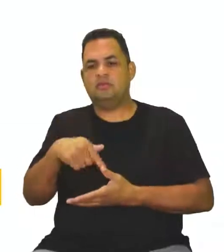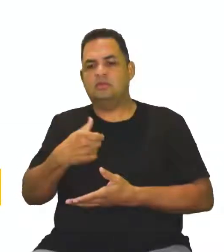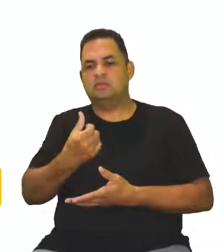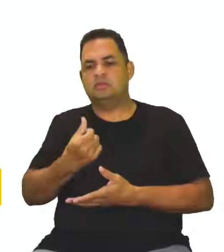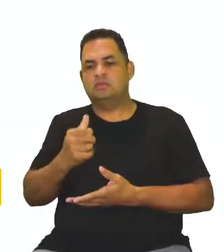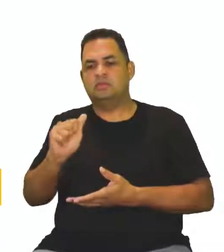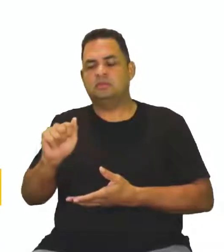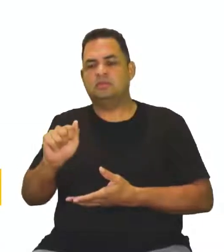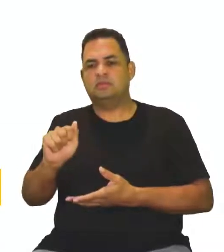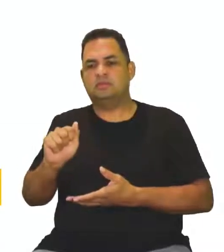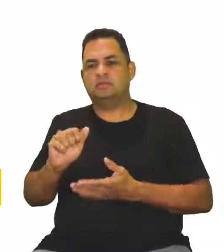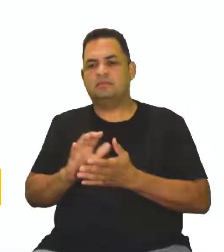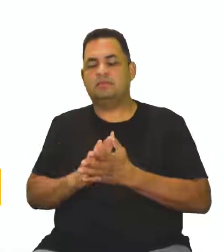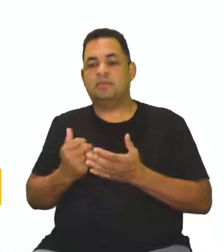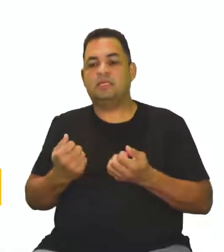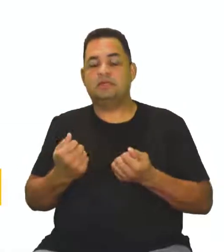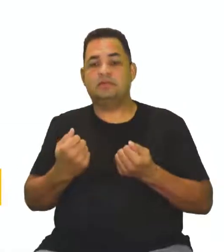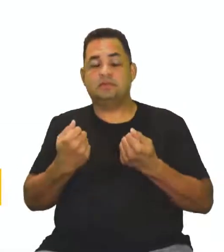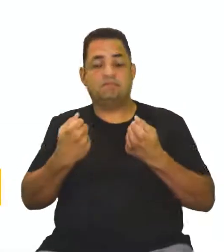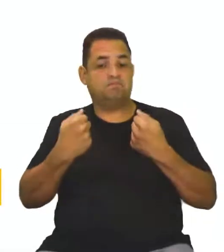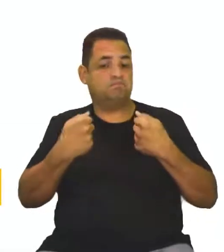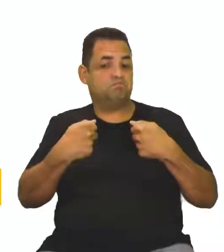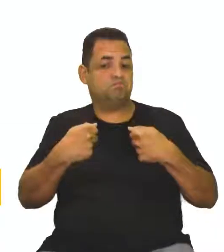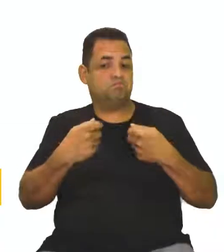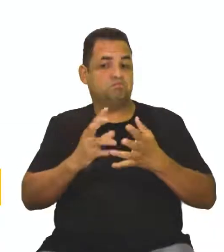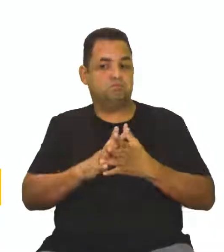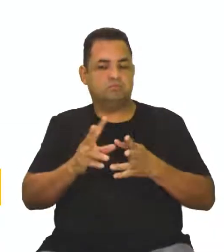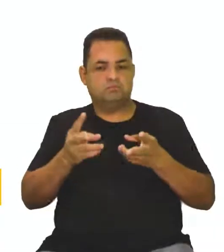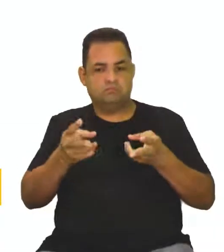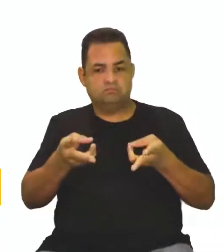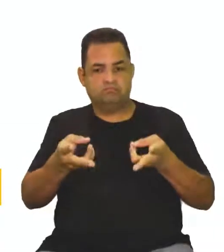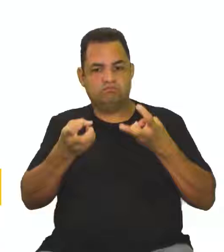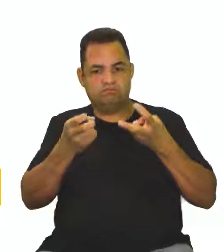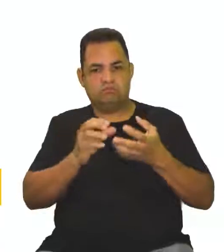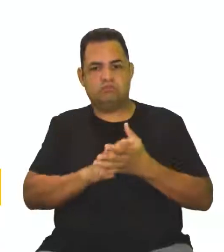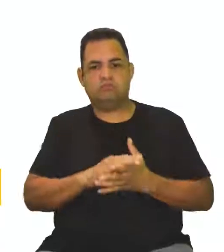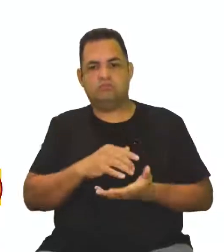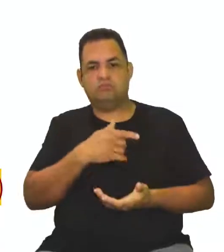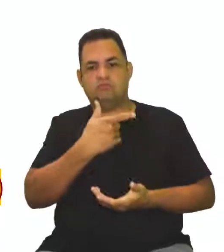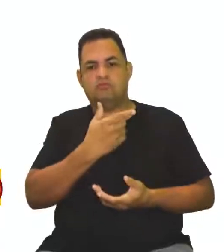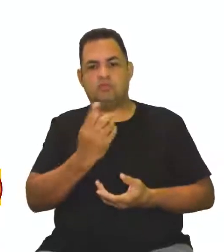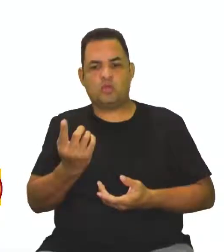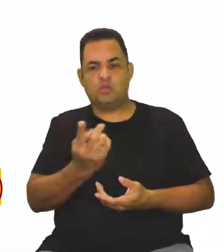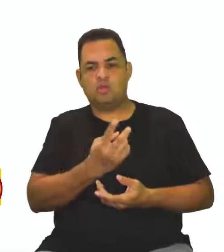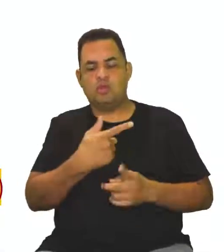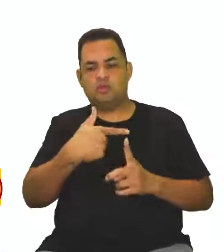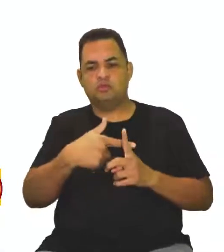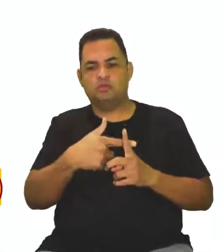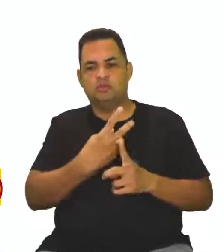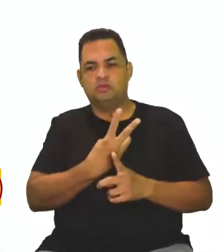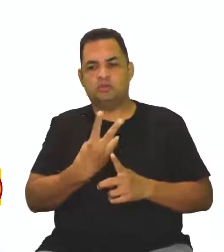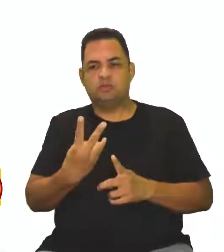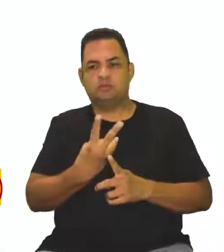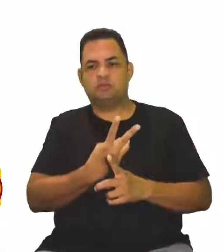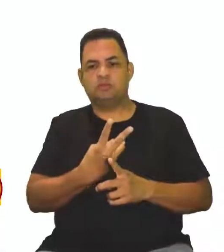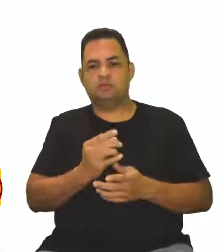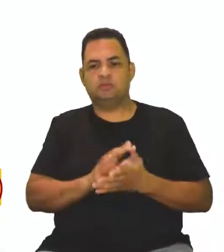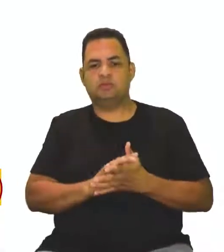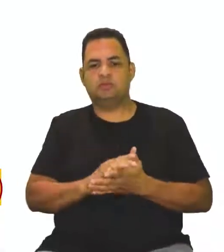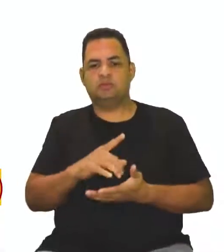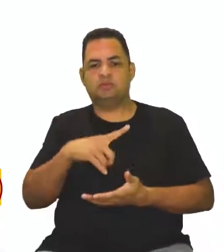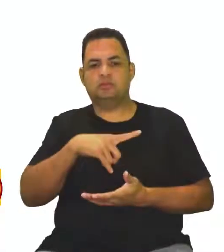amperes. E você pode perceber que se você somar I2 mais I3, eu tenho que obter quanto